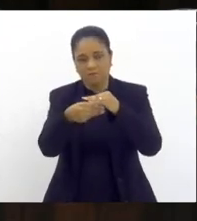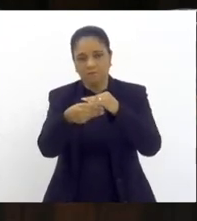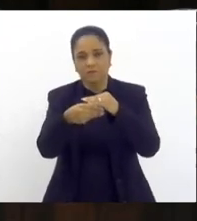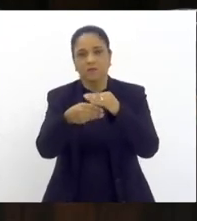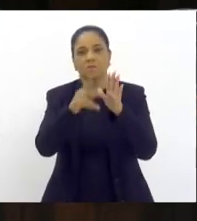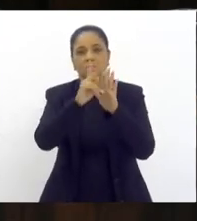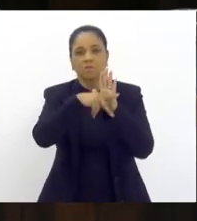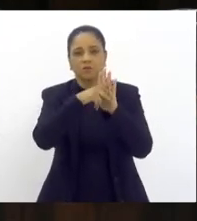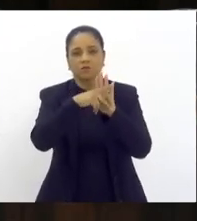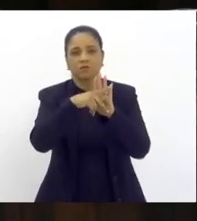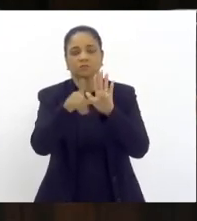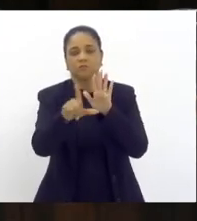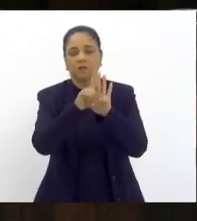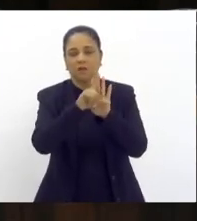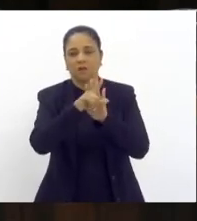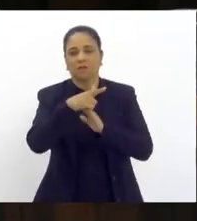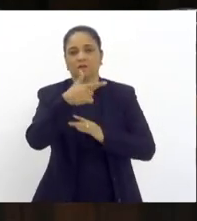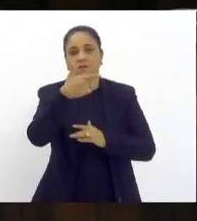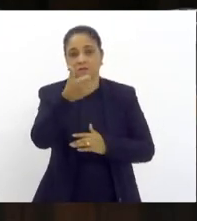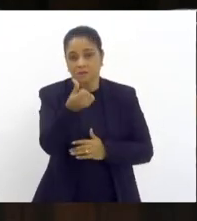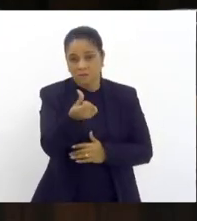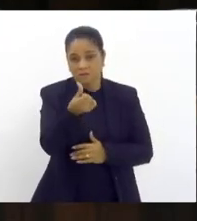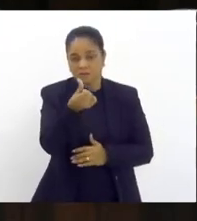Projeto de Lei número